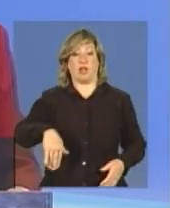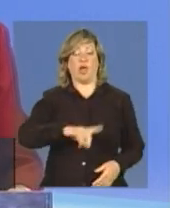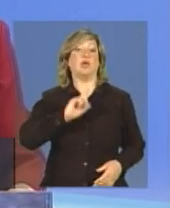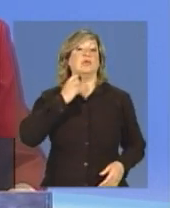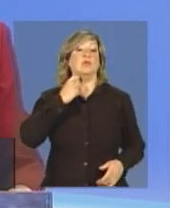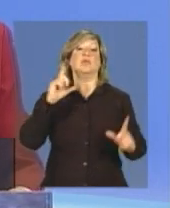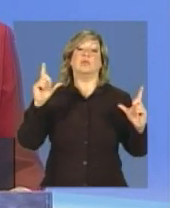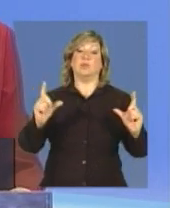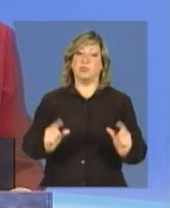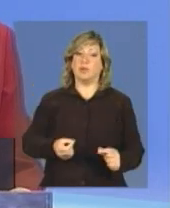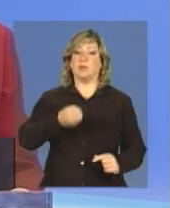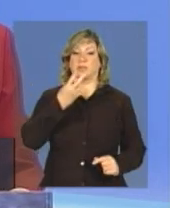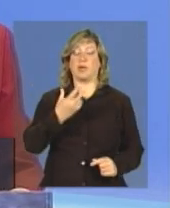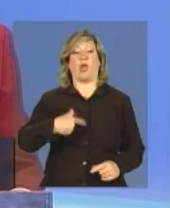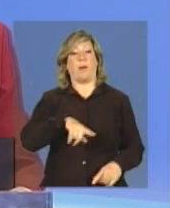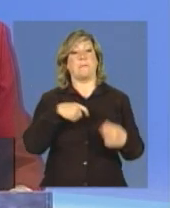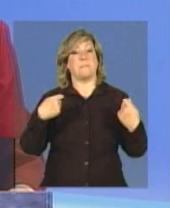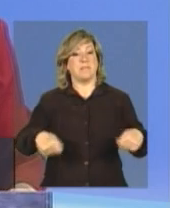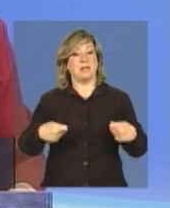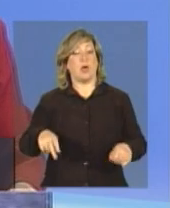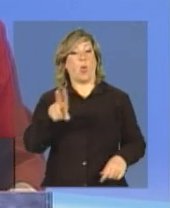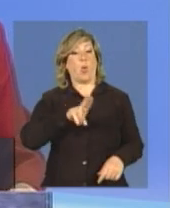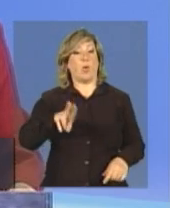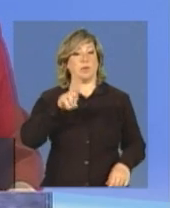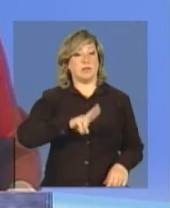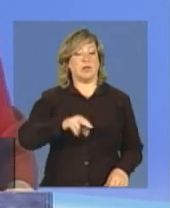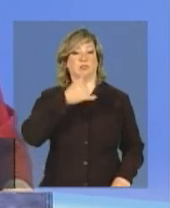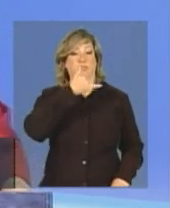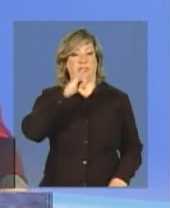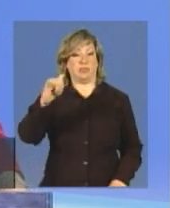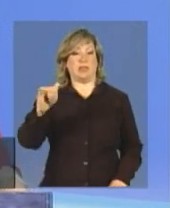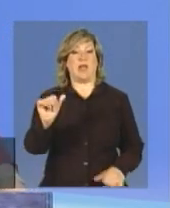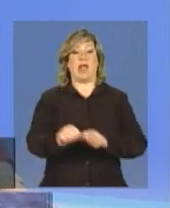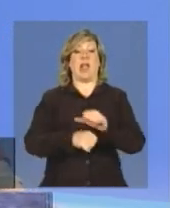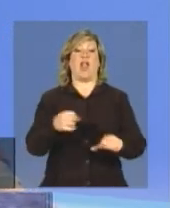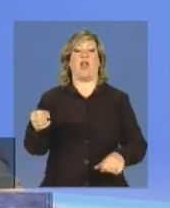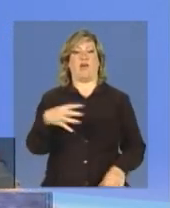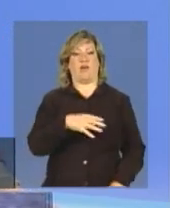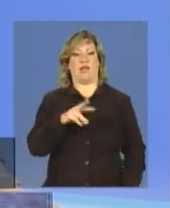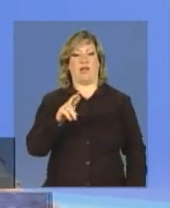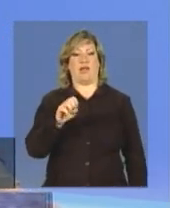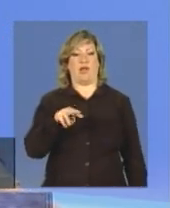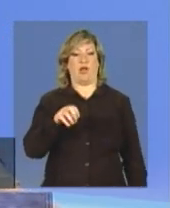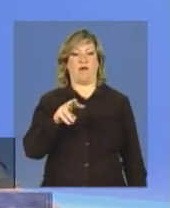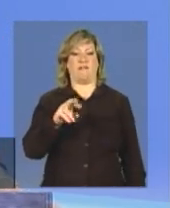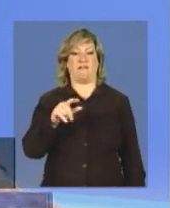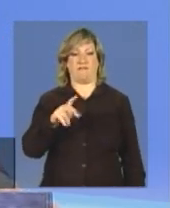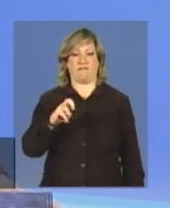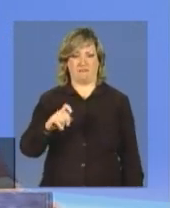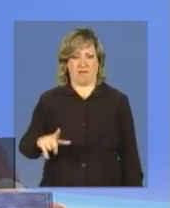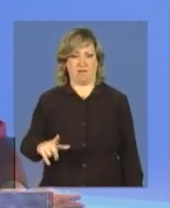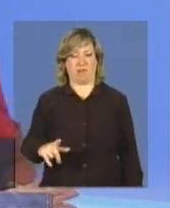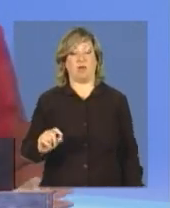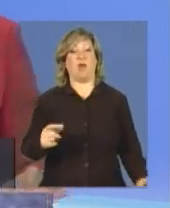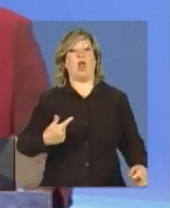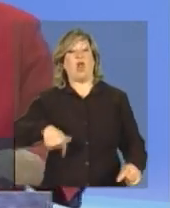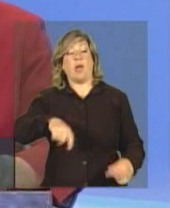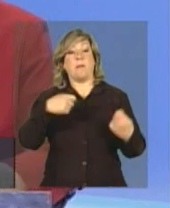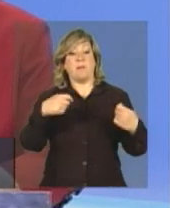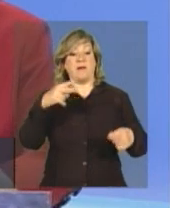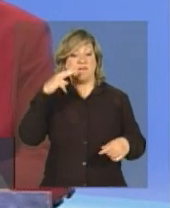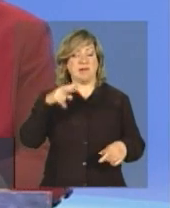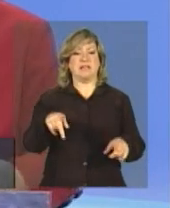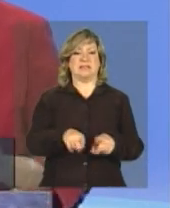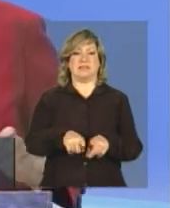de usar energia renovável, mas nós temos também de perceber